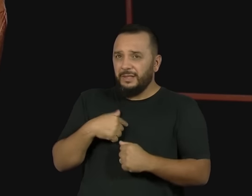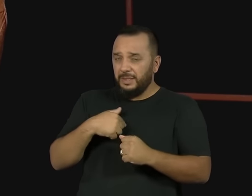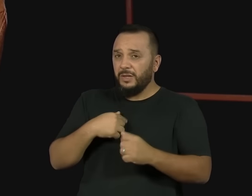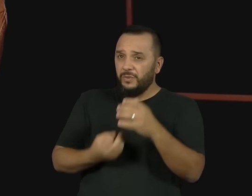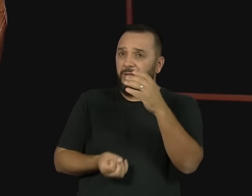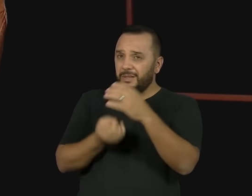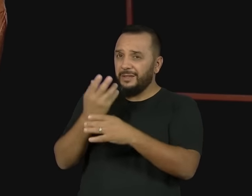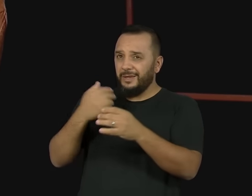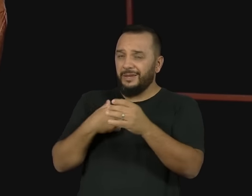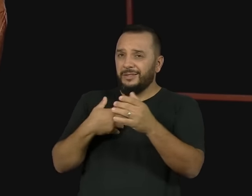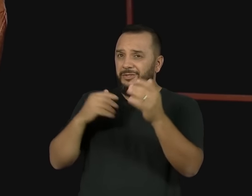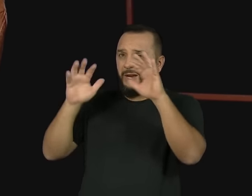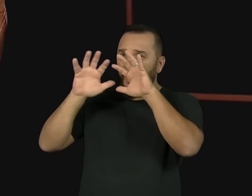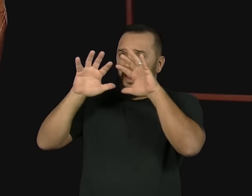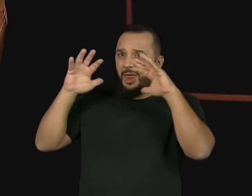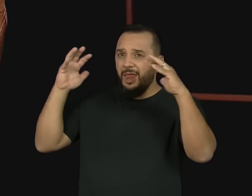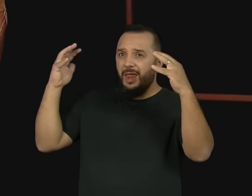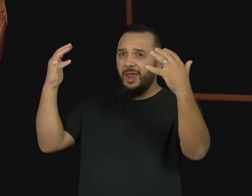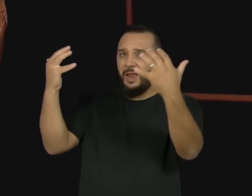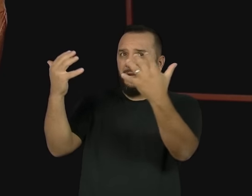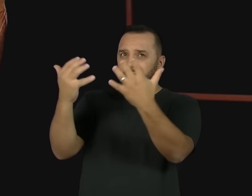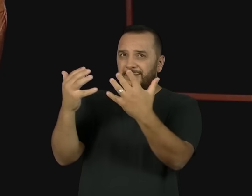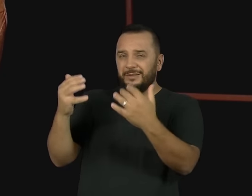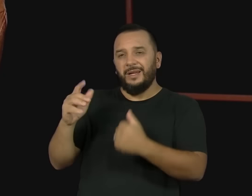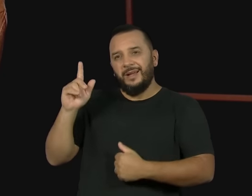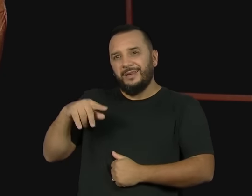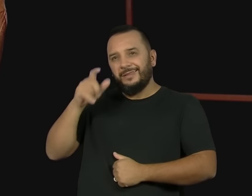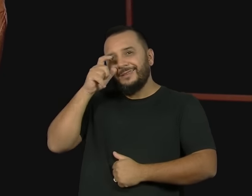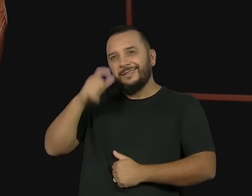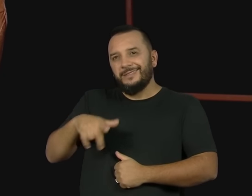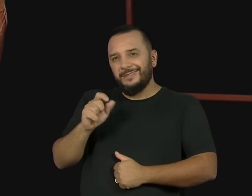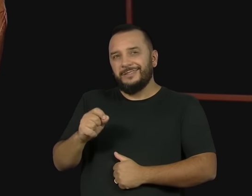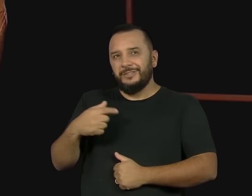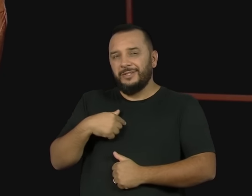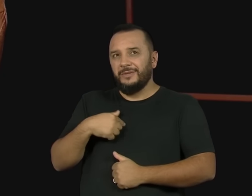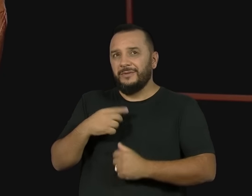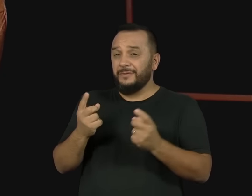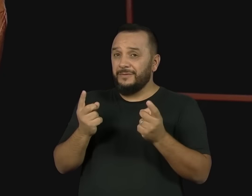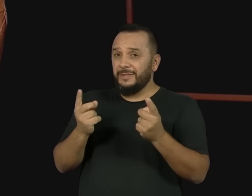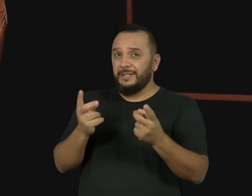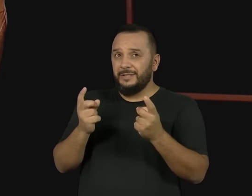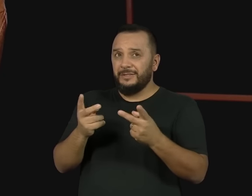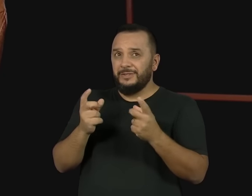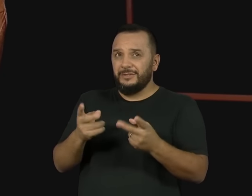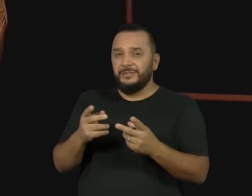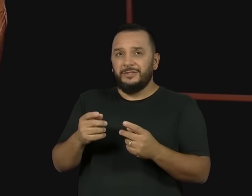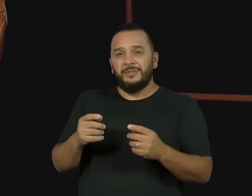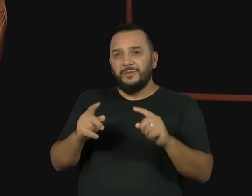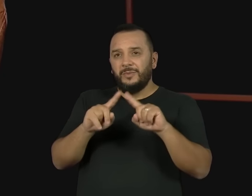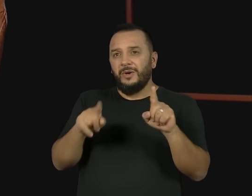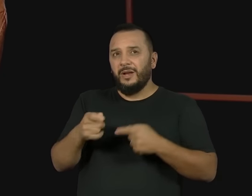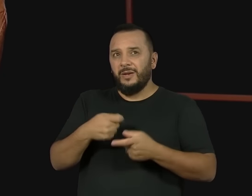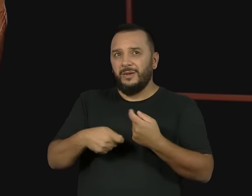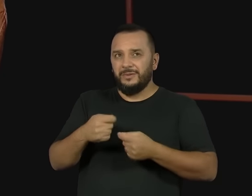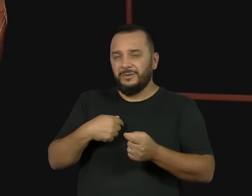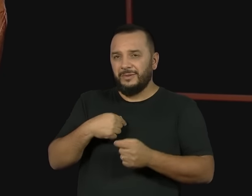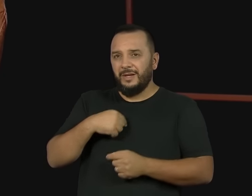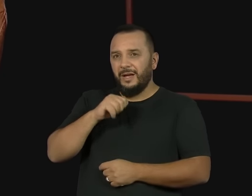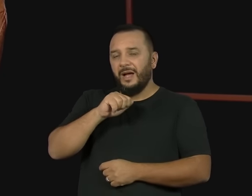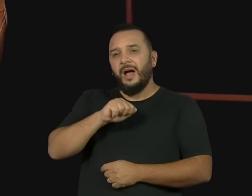fabriquei uns lustres que eram até interessantes, e vendi para uma loja que chamava